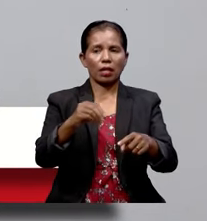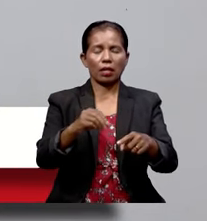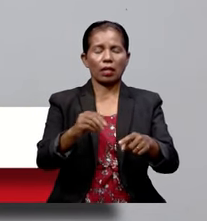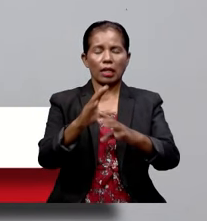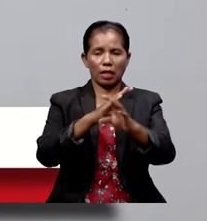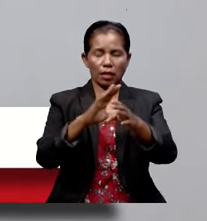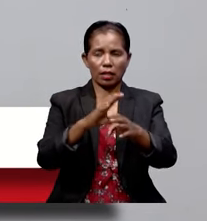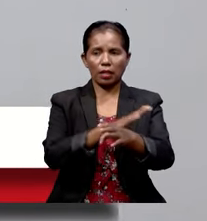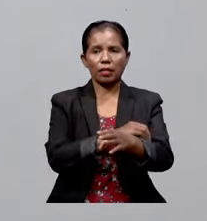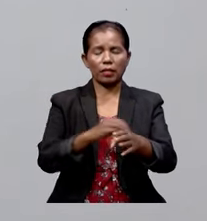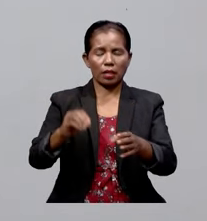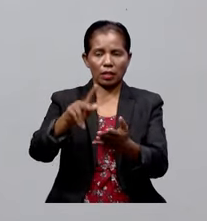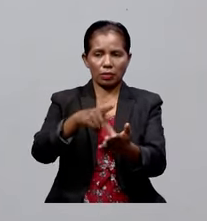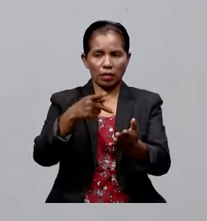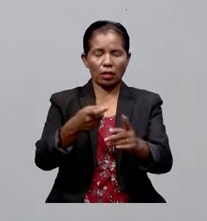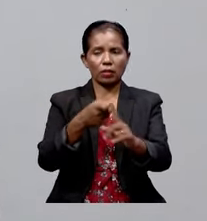usi paciente